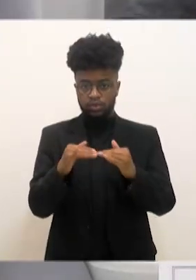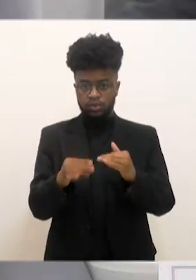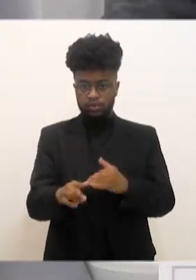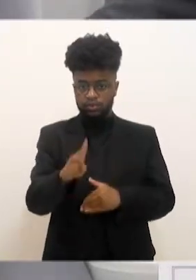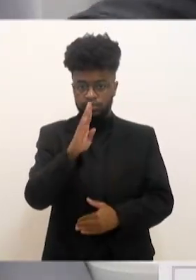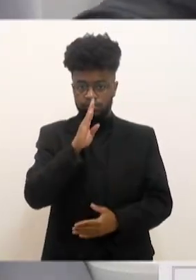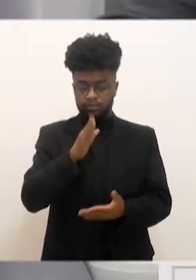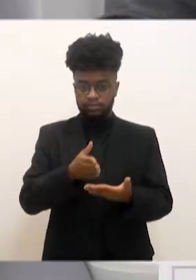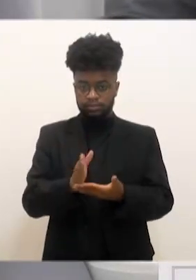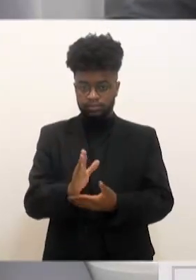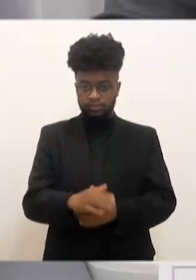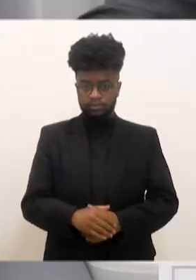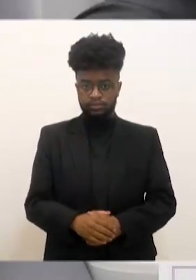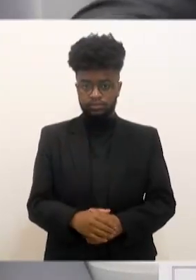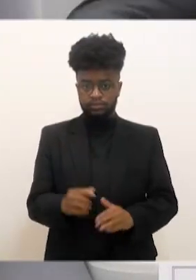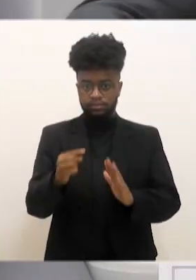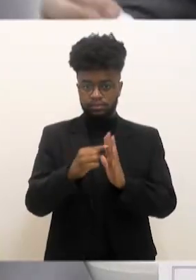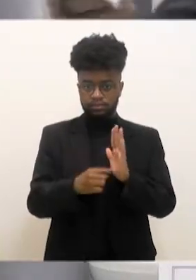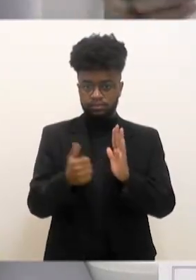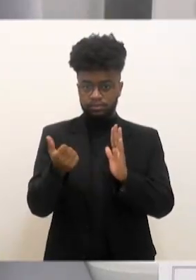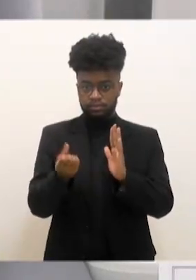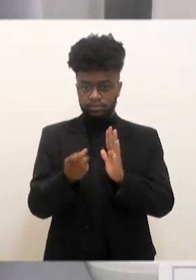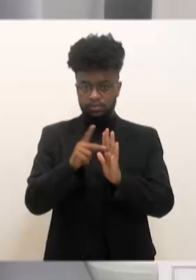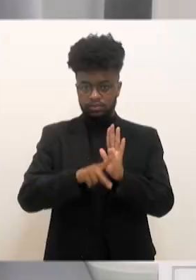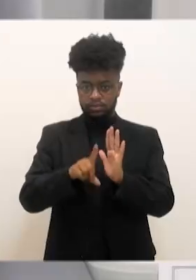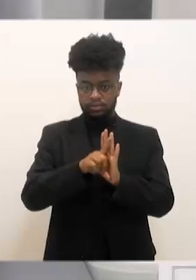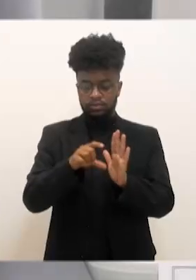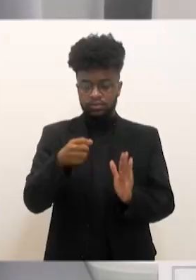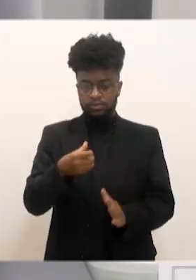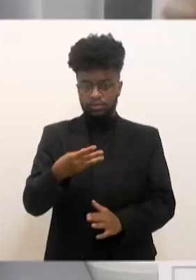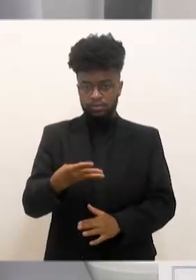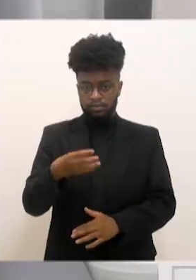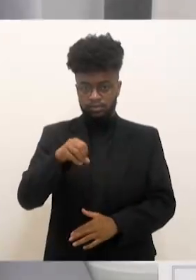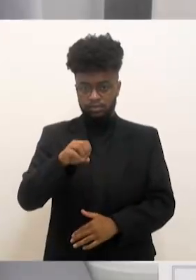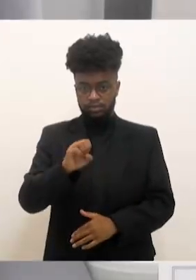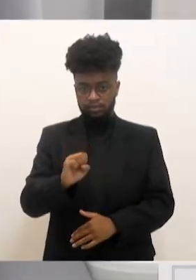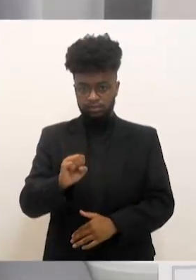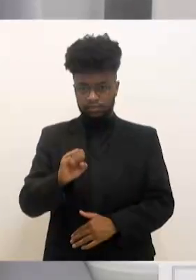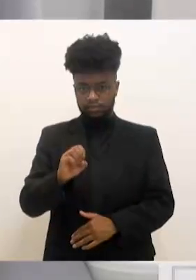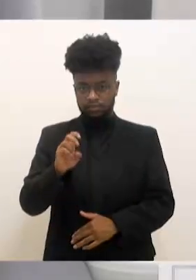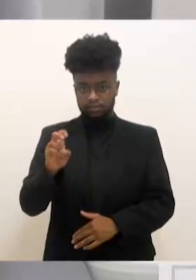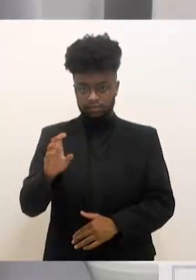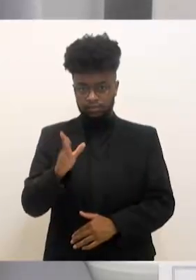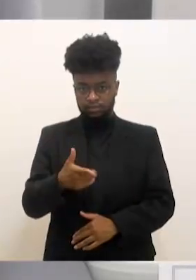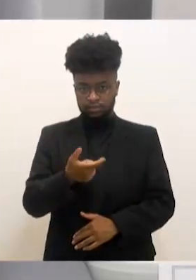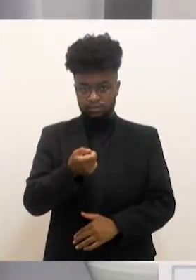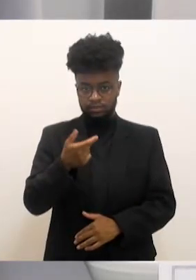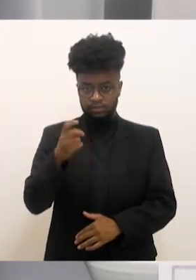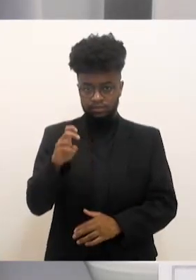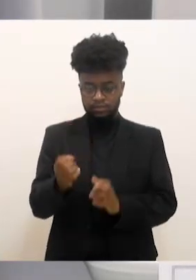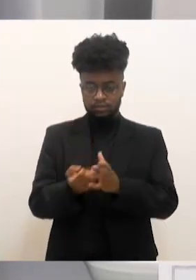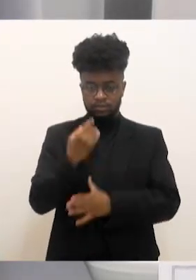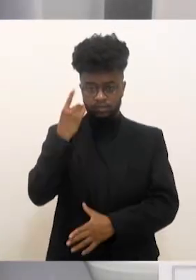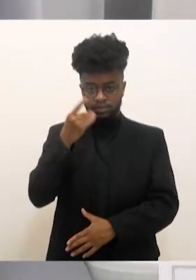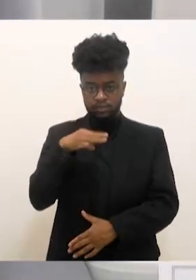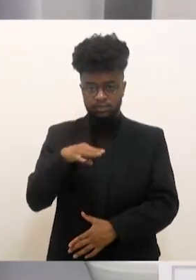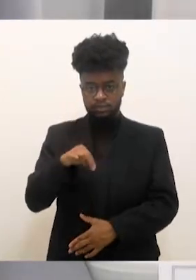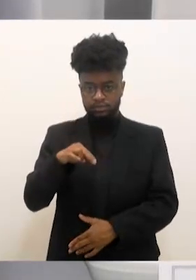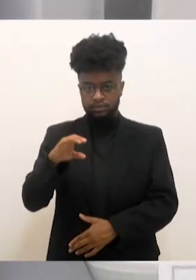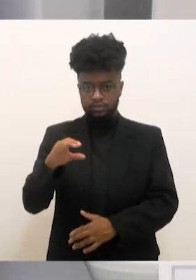senhores que aprovam permaneçam como estão, aprovado. 16 da pauta, projeto de lei 4905/25, de autoria do deputado Carlos Mink, que institui